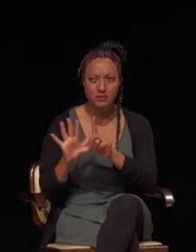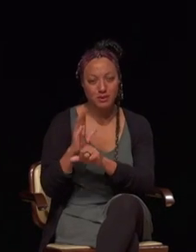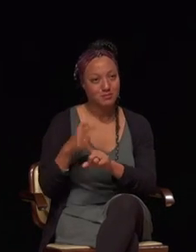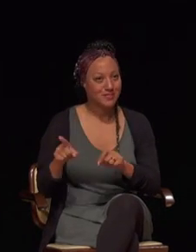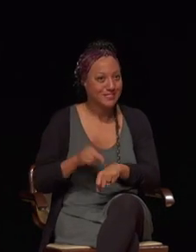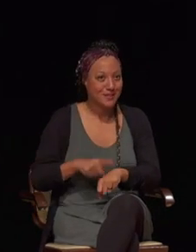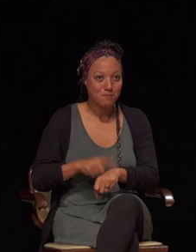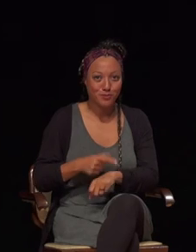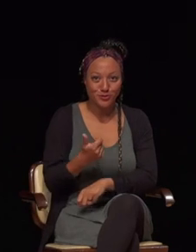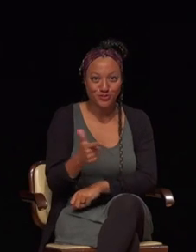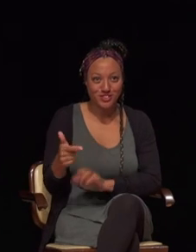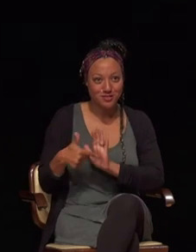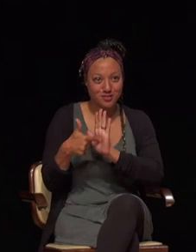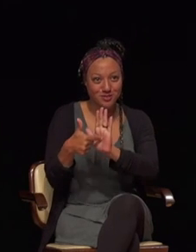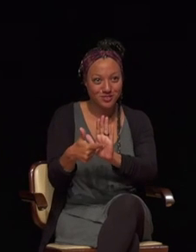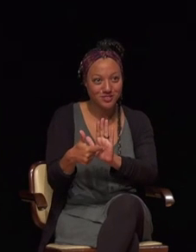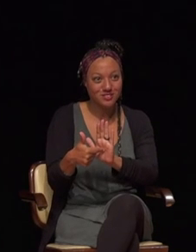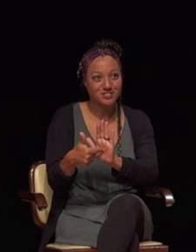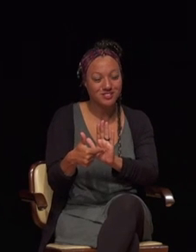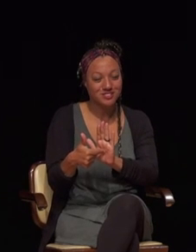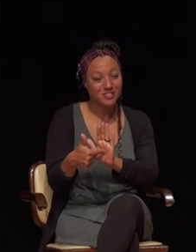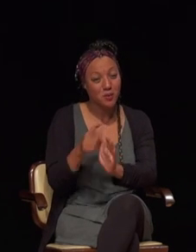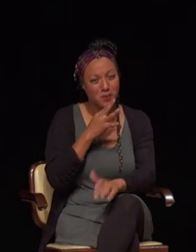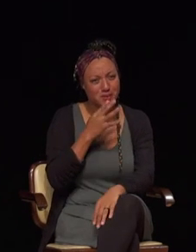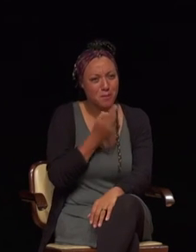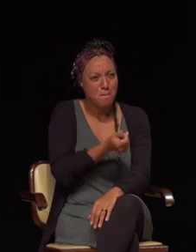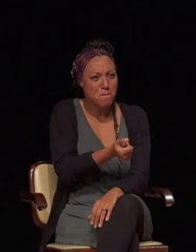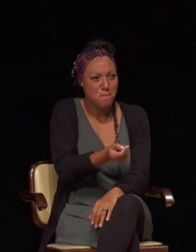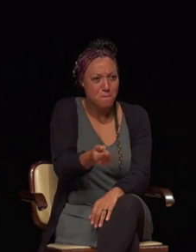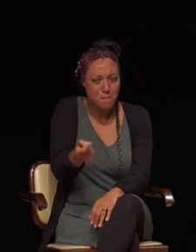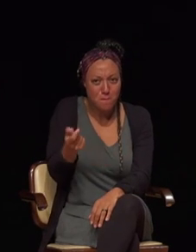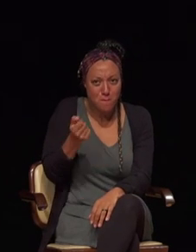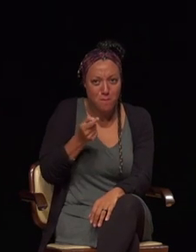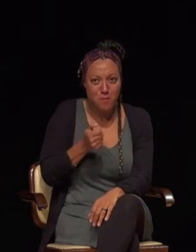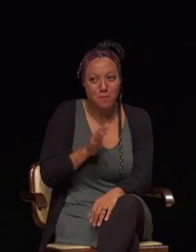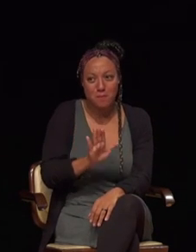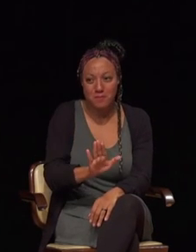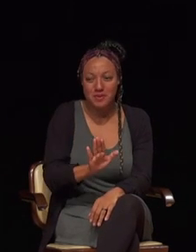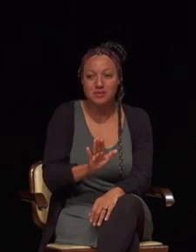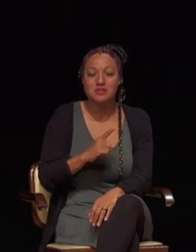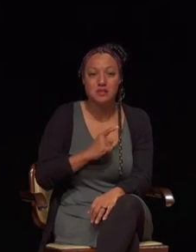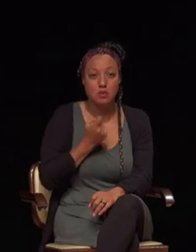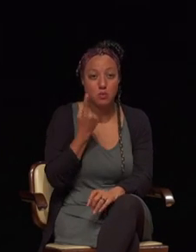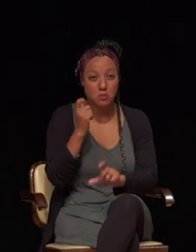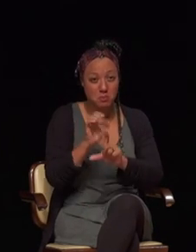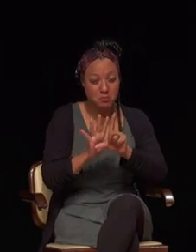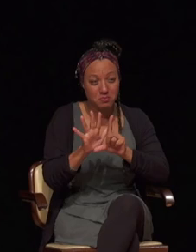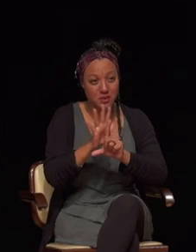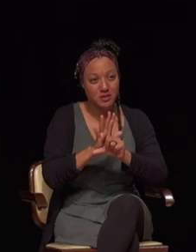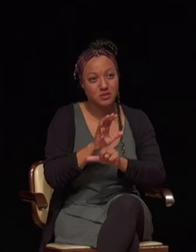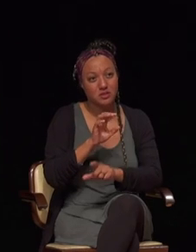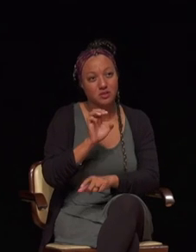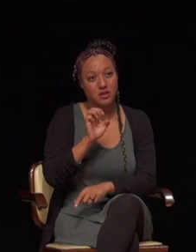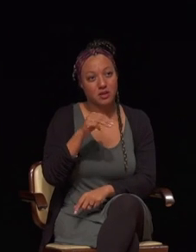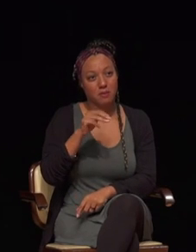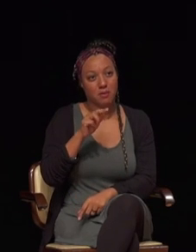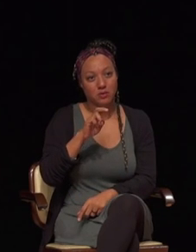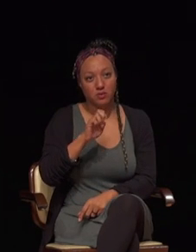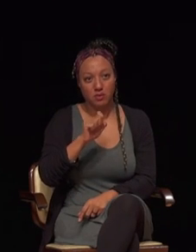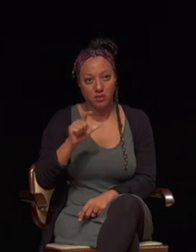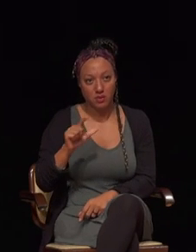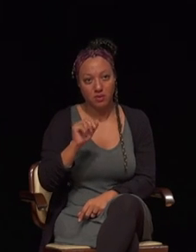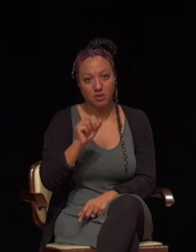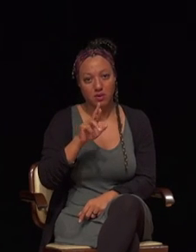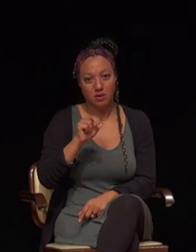que não deu tempo pra gente gente conhecemos muito poucos né Ah há uma imagem que Emanuel Araújo mostra que na